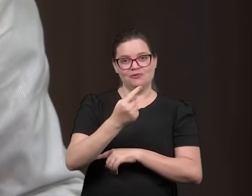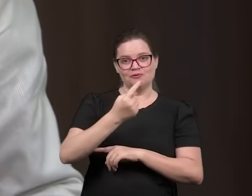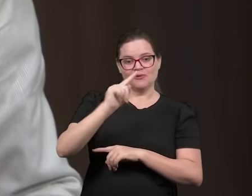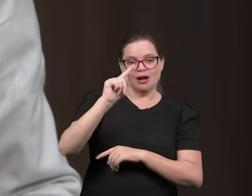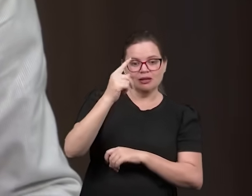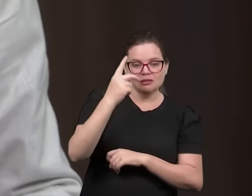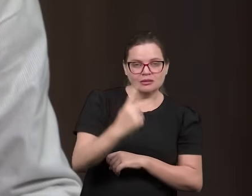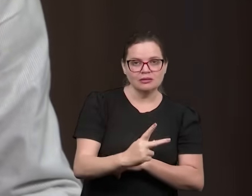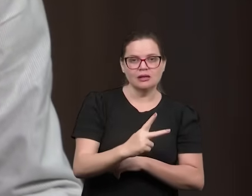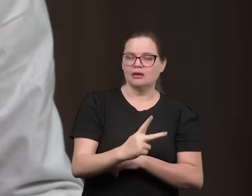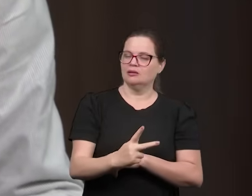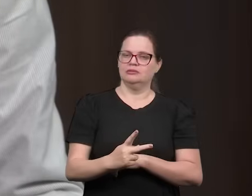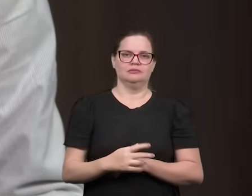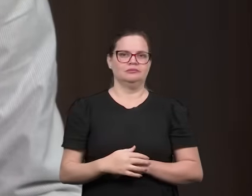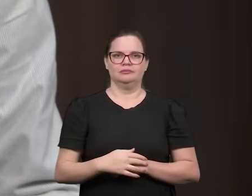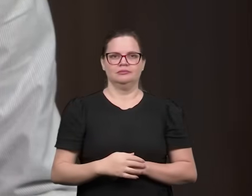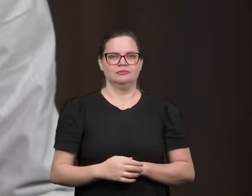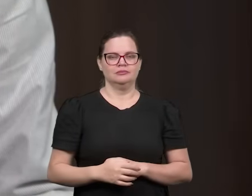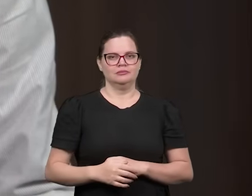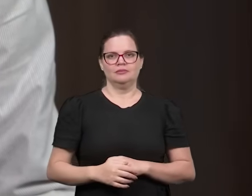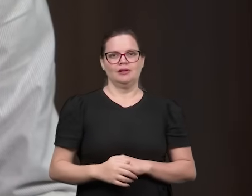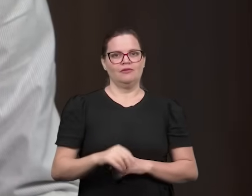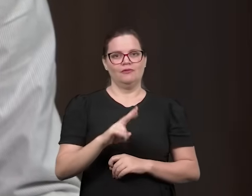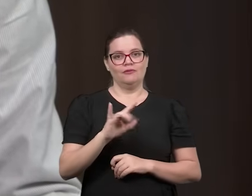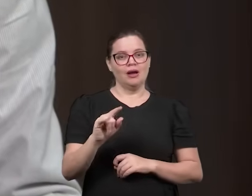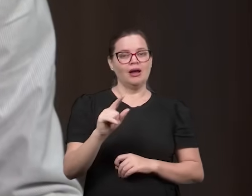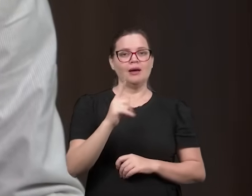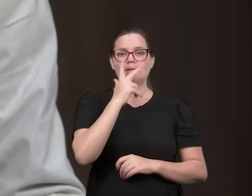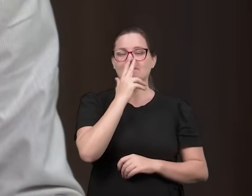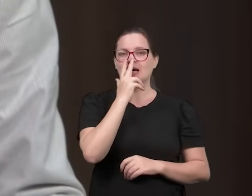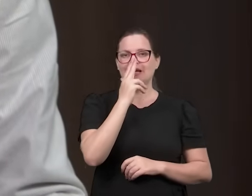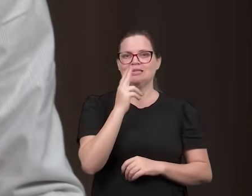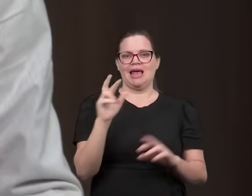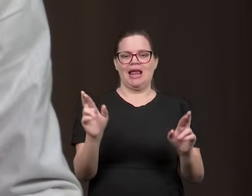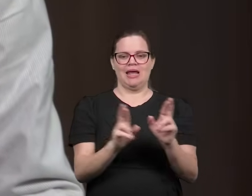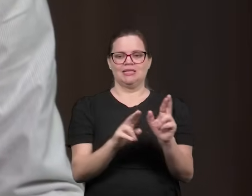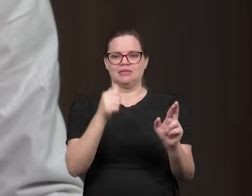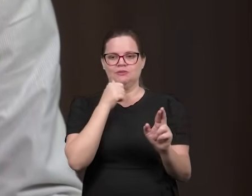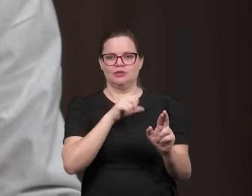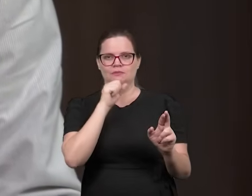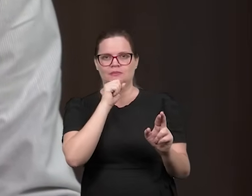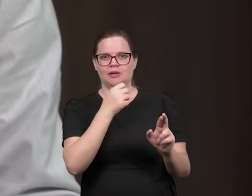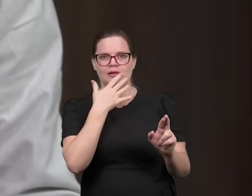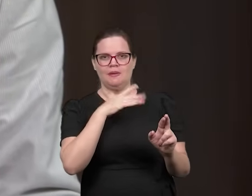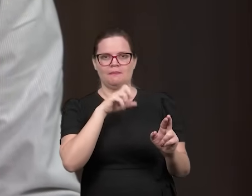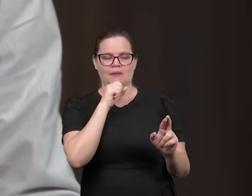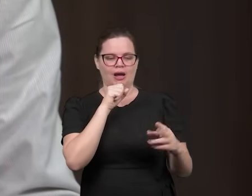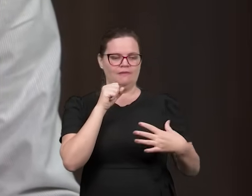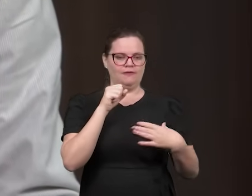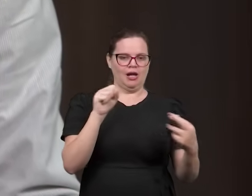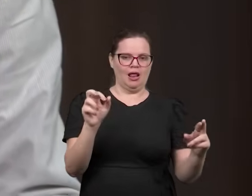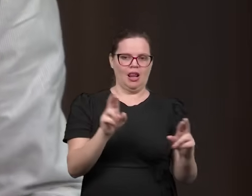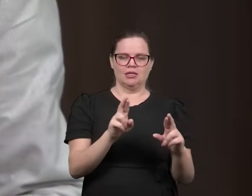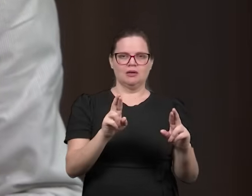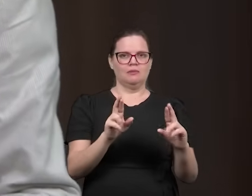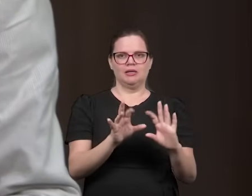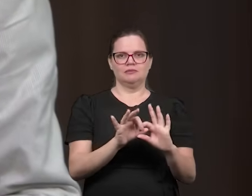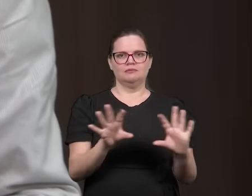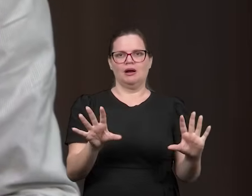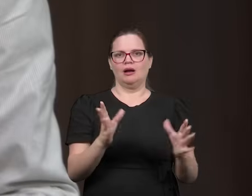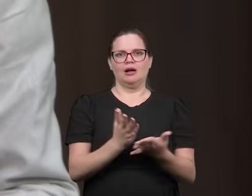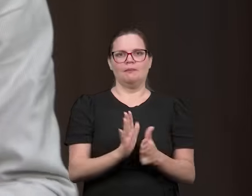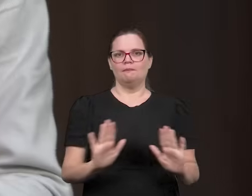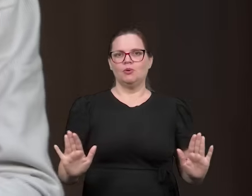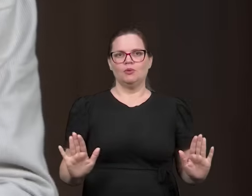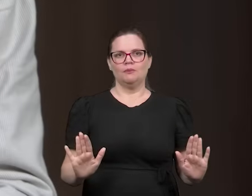você não vê defeitos, você vai quebrar um relacionamento muito importante entre pai e filho. Porque se ele é talentoso, ele precisa de um pai para pôr o pé no